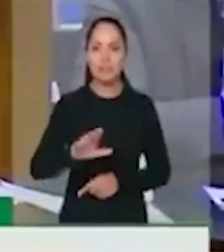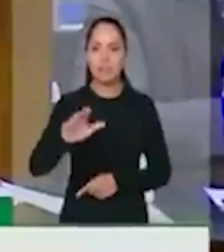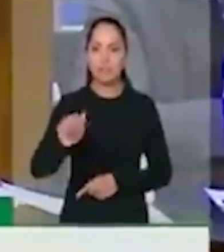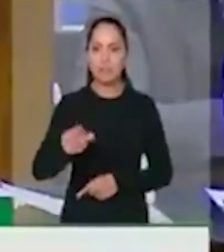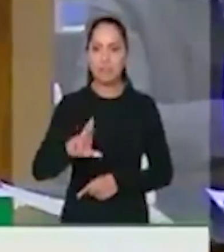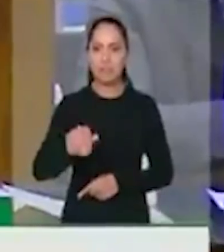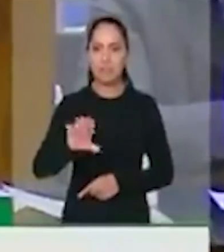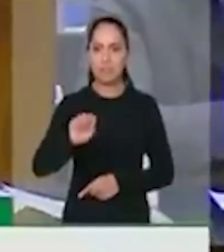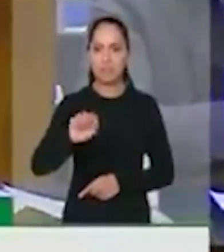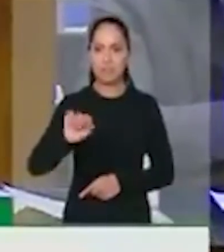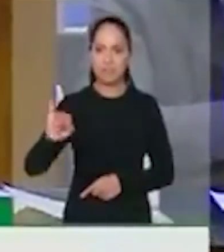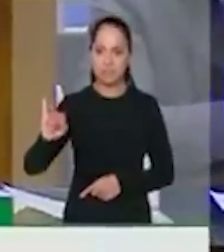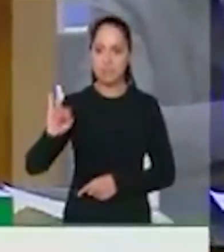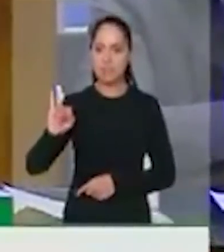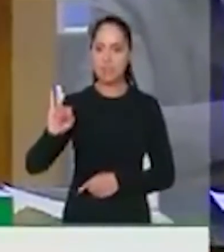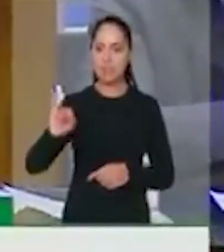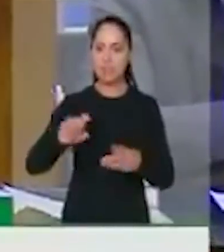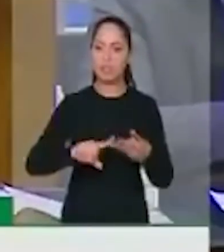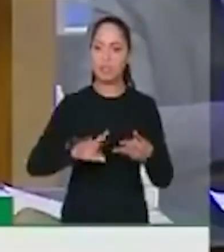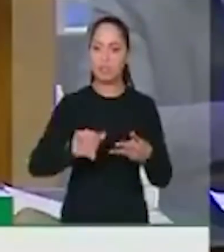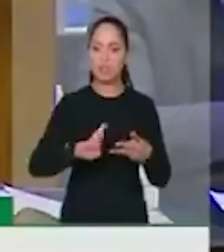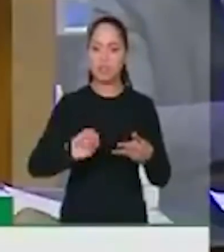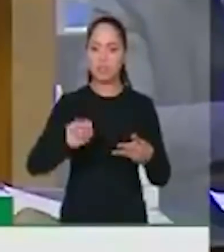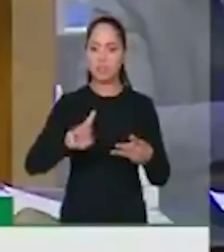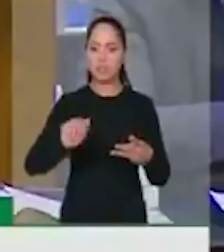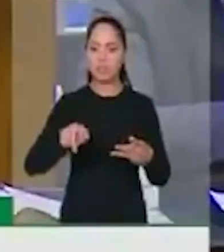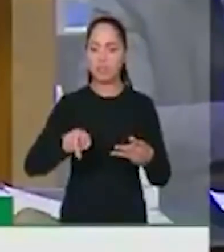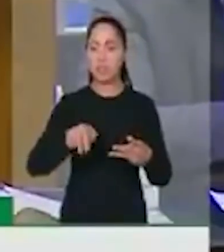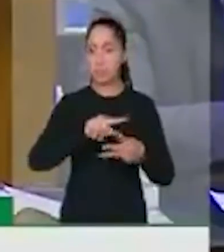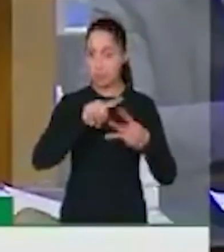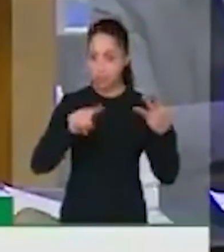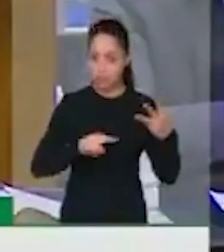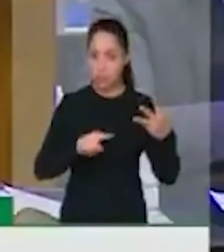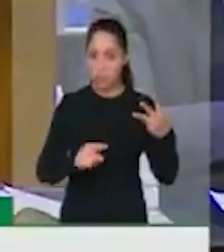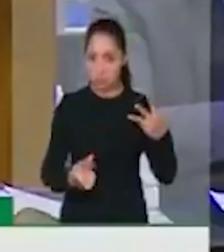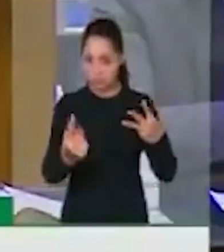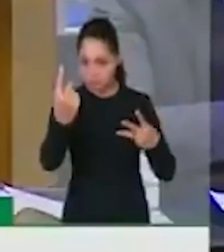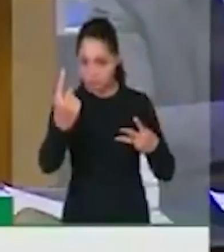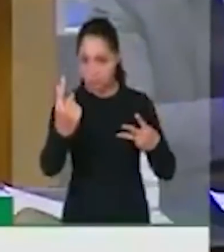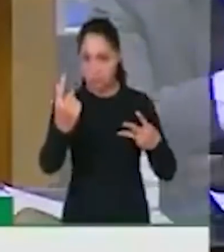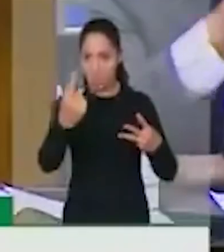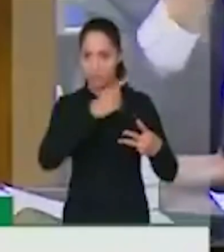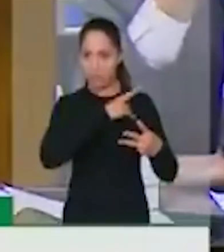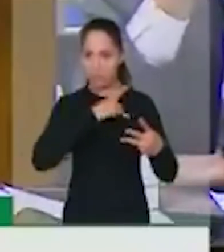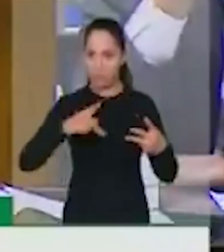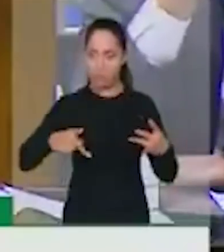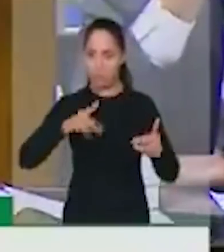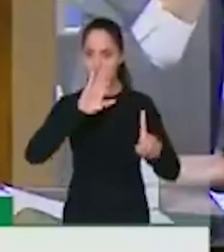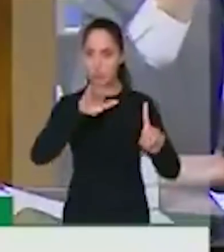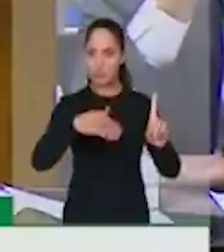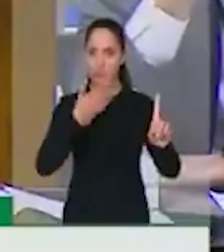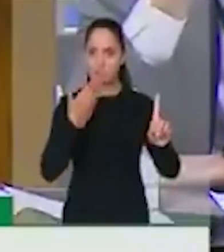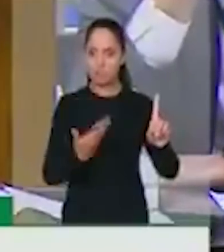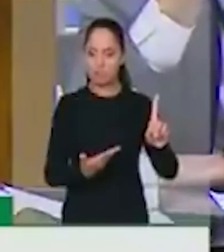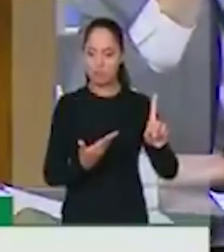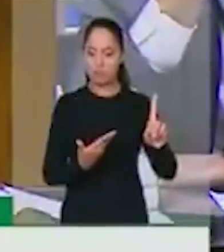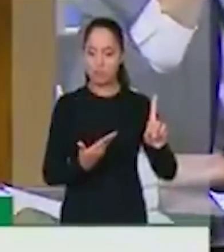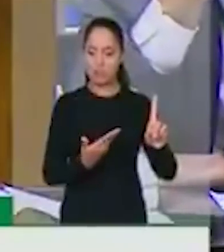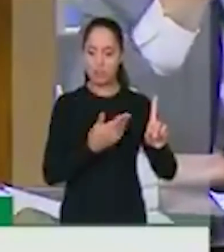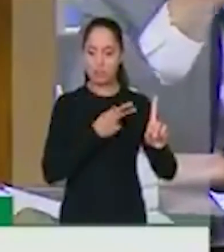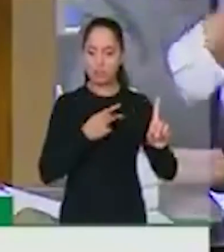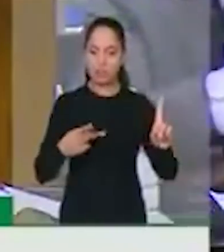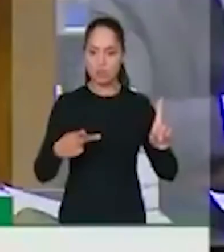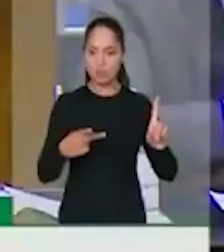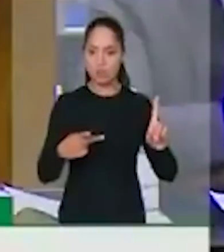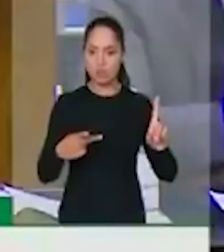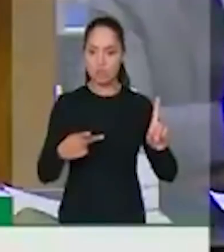Eu apenas gosto de você ter a enorme honra de presidir a nossa Câmara de Deputados